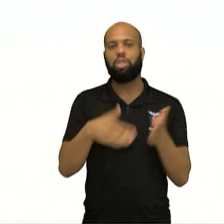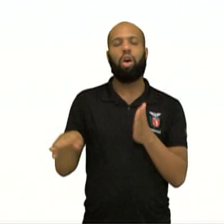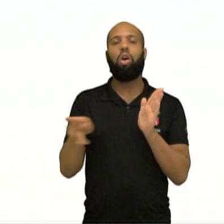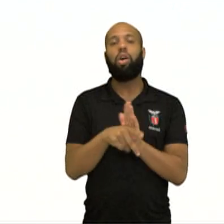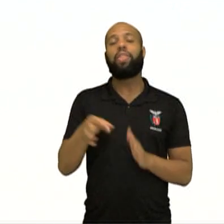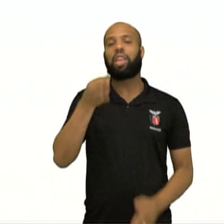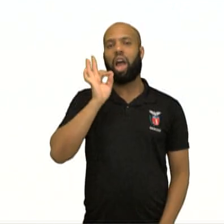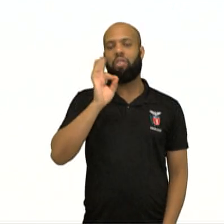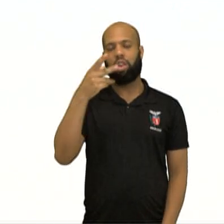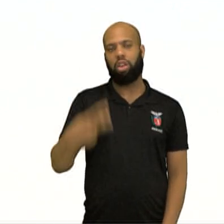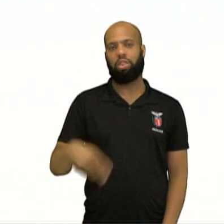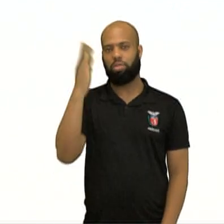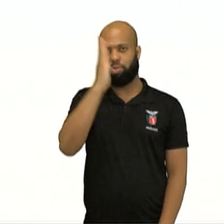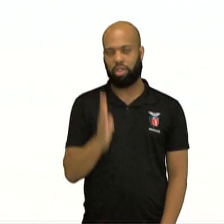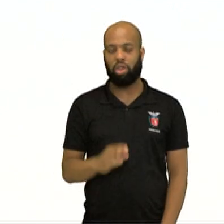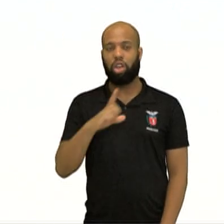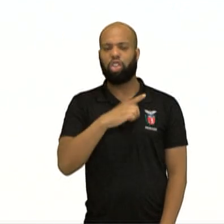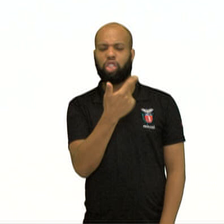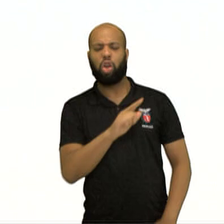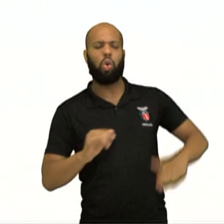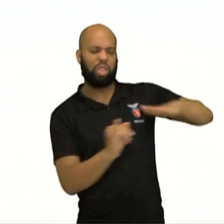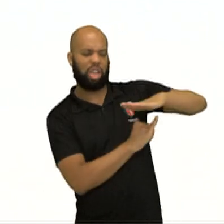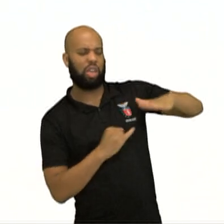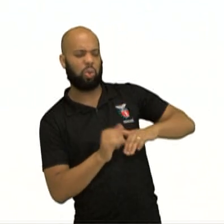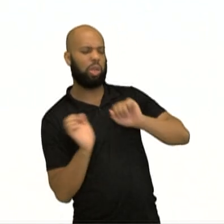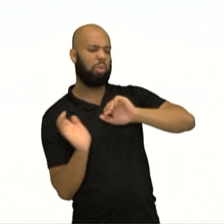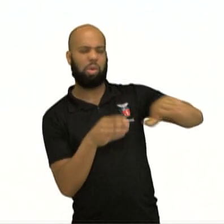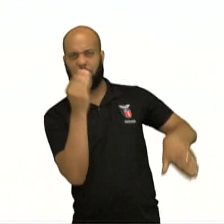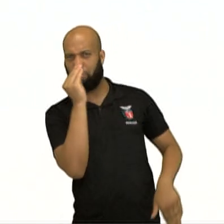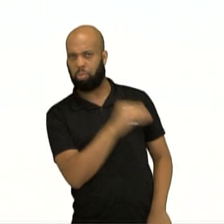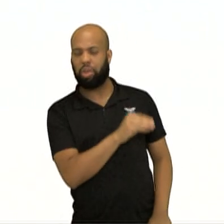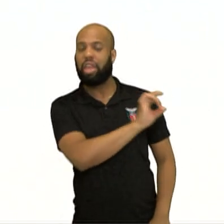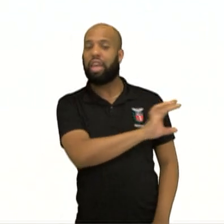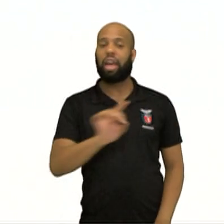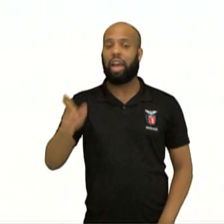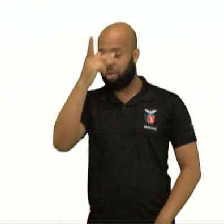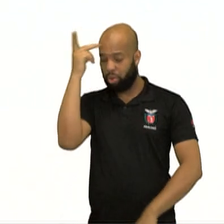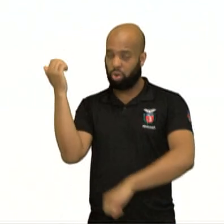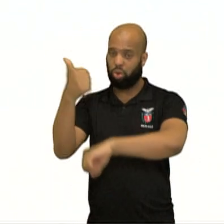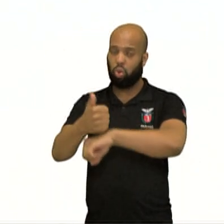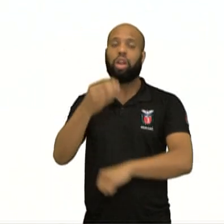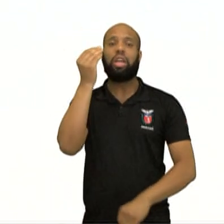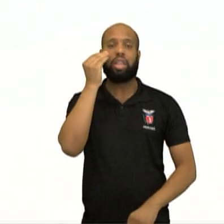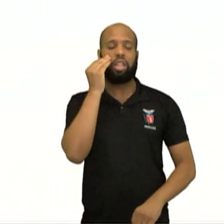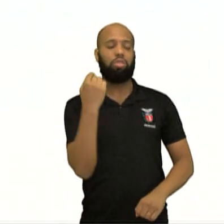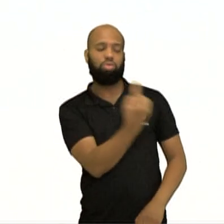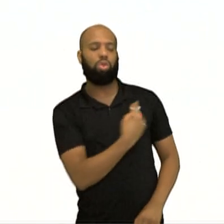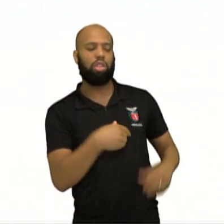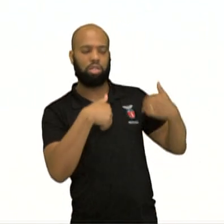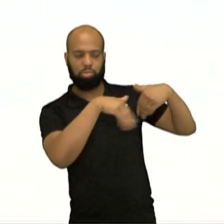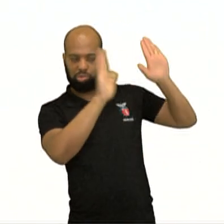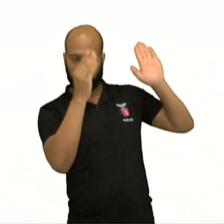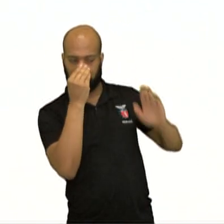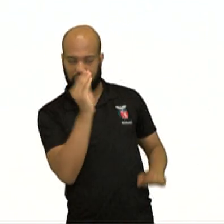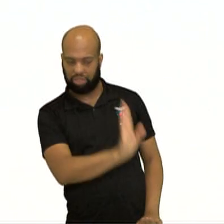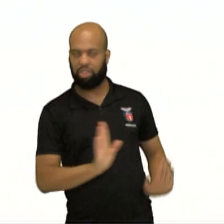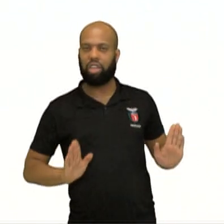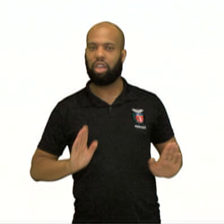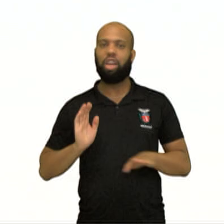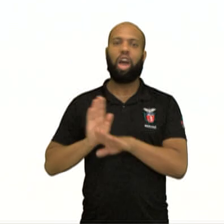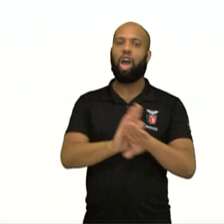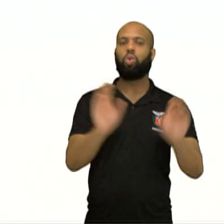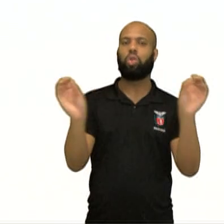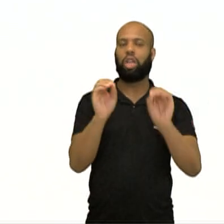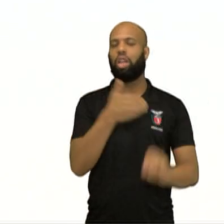café no Brasil e deixou as indústrias de lado, para que cada empresário tentasse produzir por conta própria, sem a ajuda